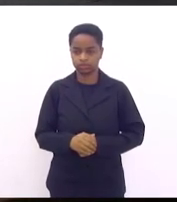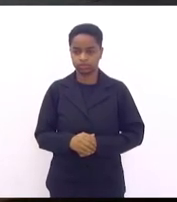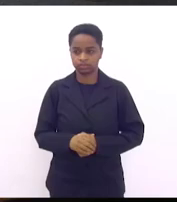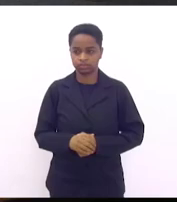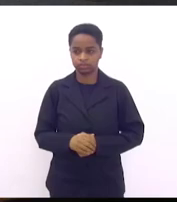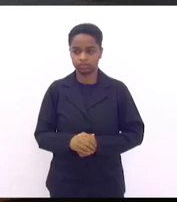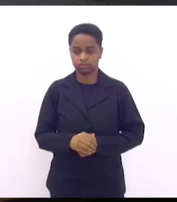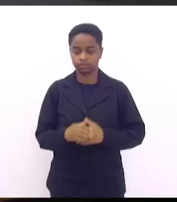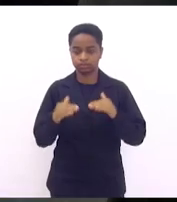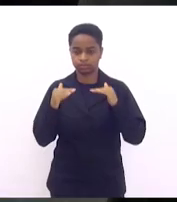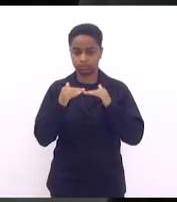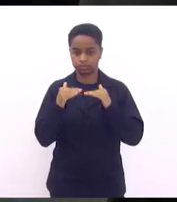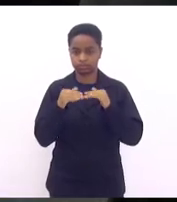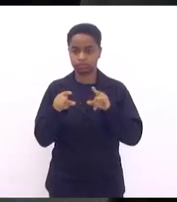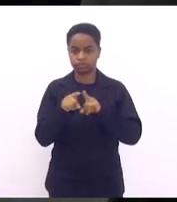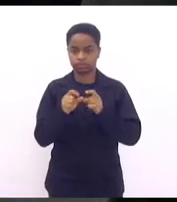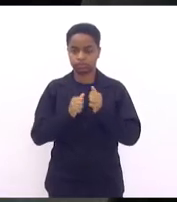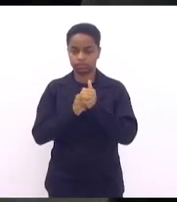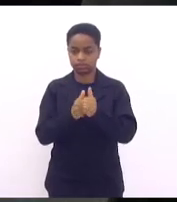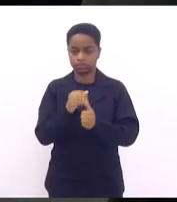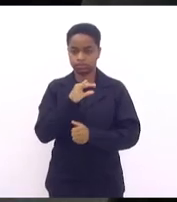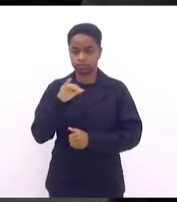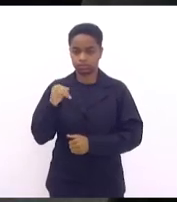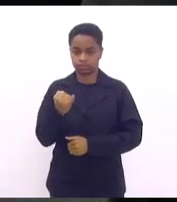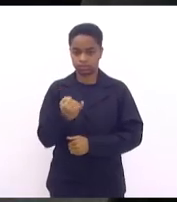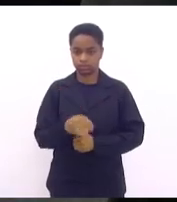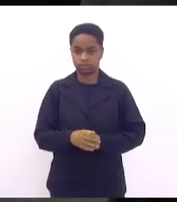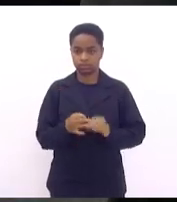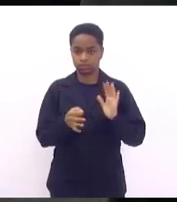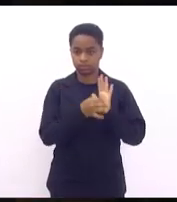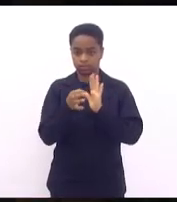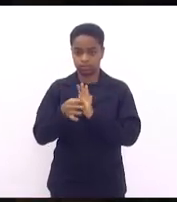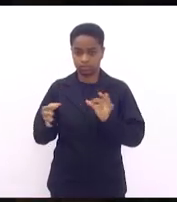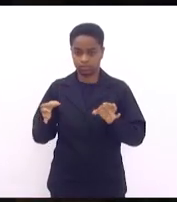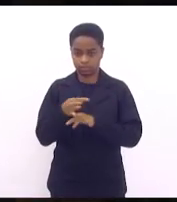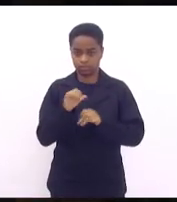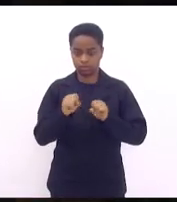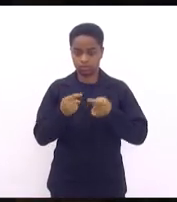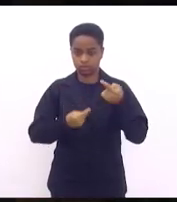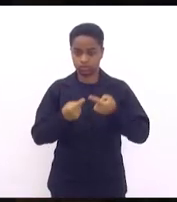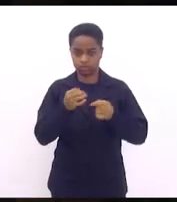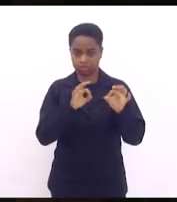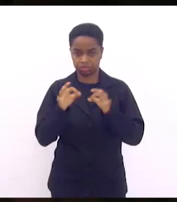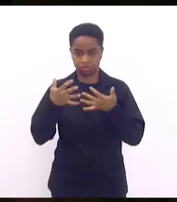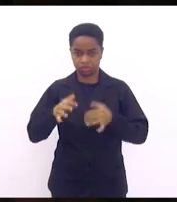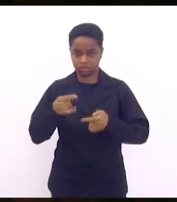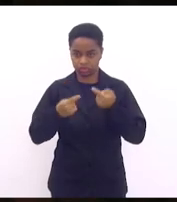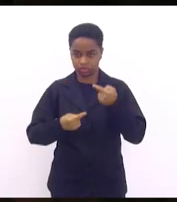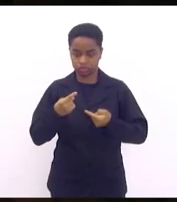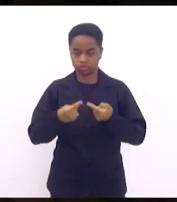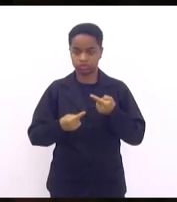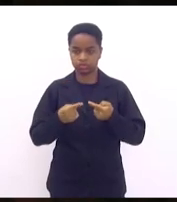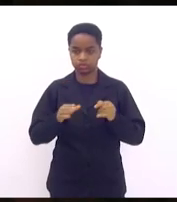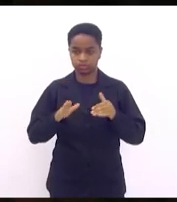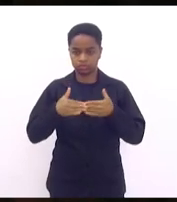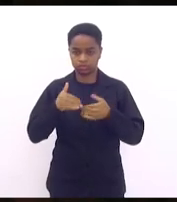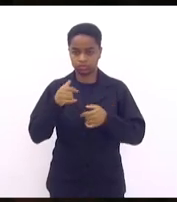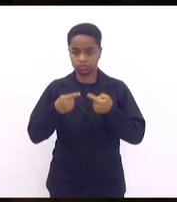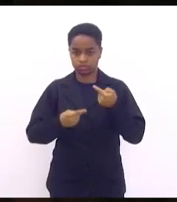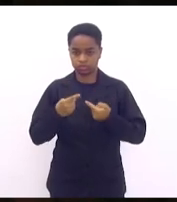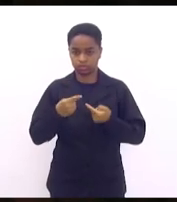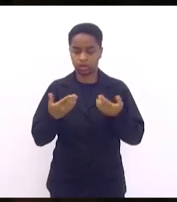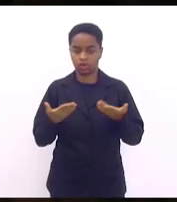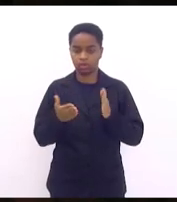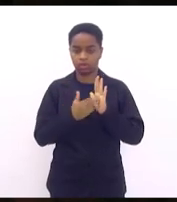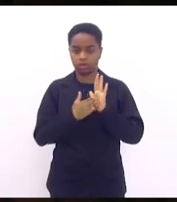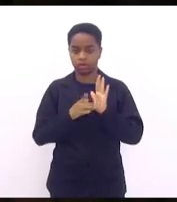Os favorável nos termos da CCJ. Com os pareceres emitidos em discussão, não havendo quem queira discutir, encerrado a discussão, a presente